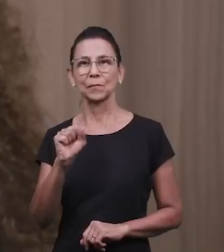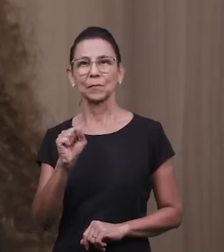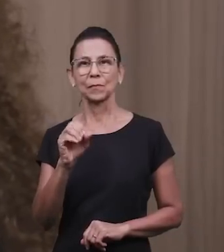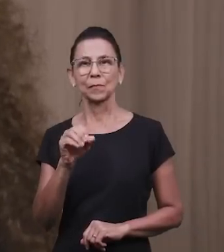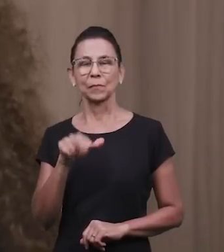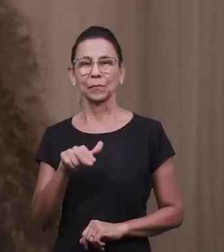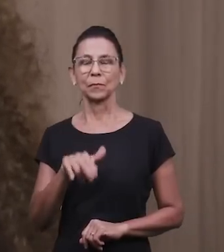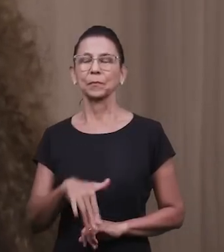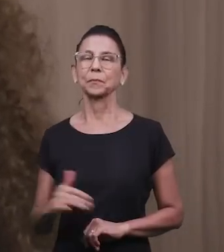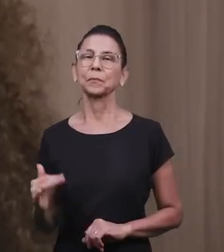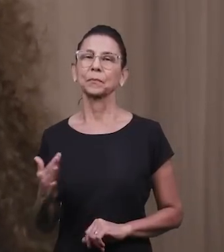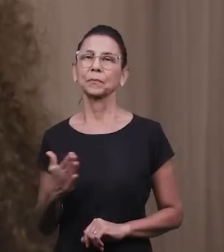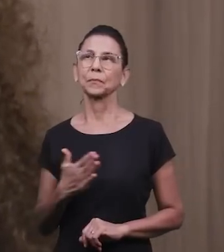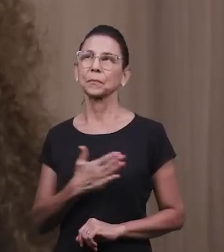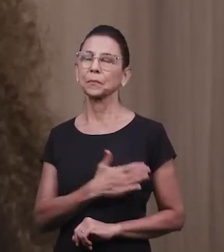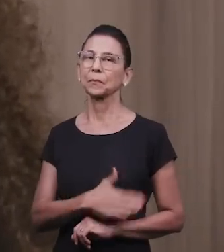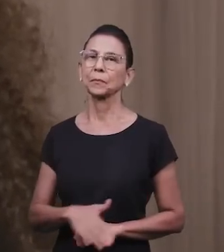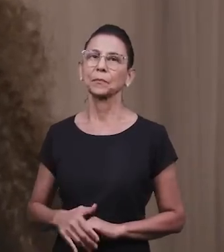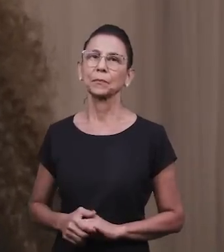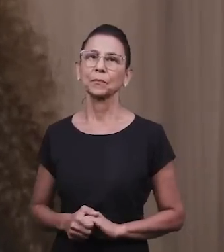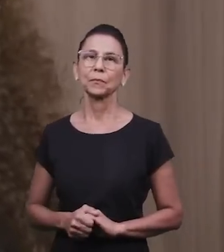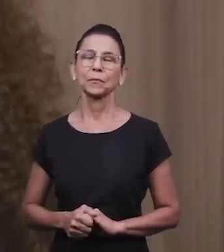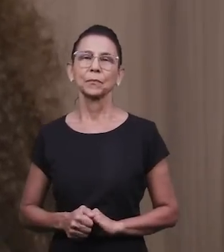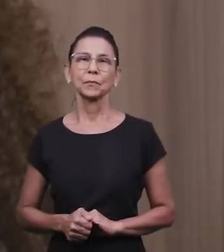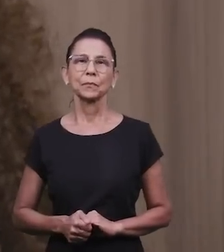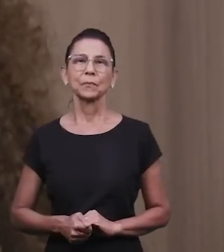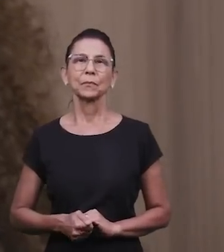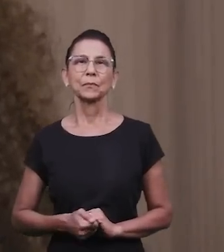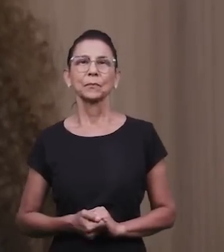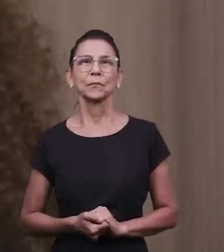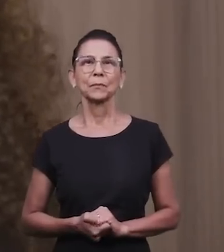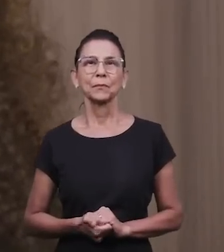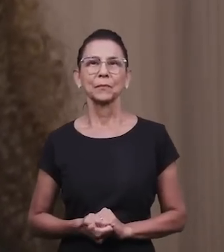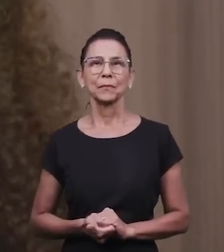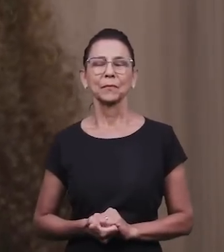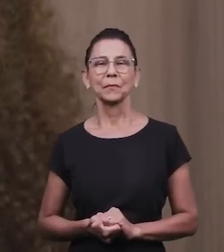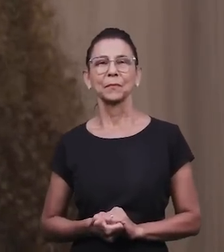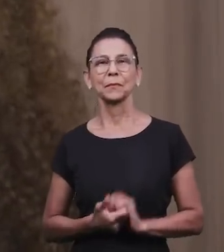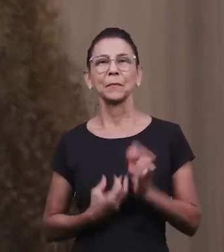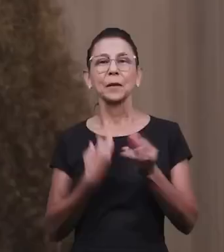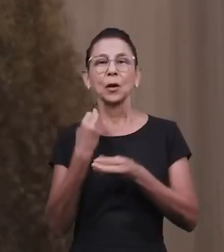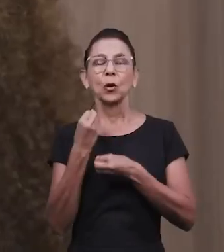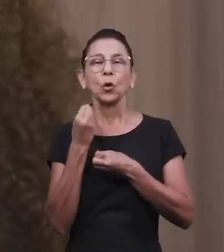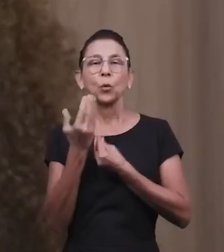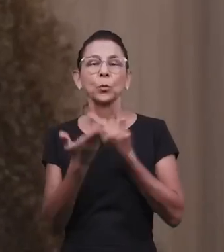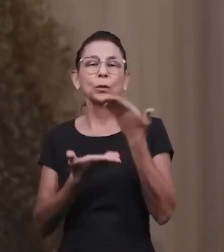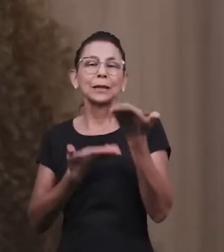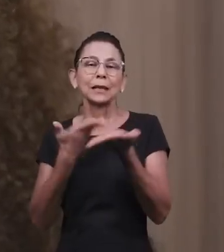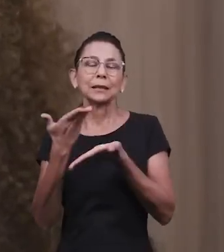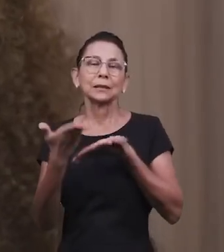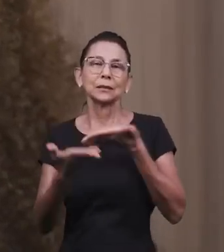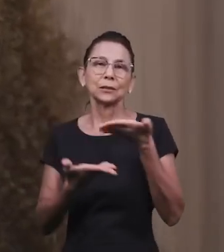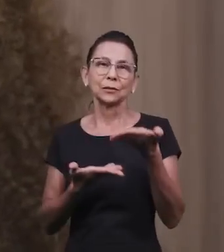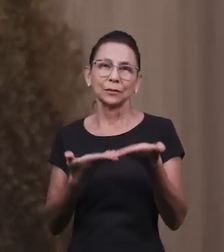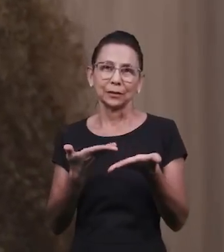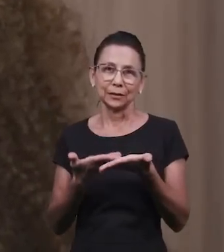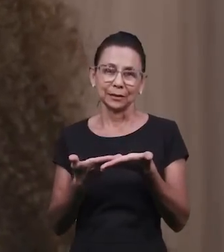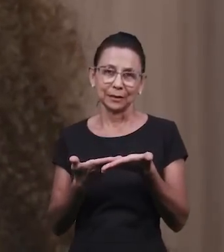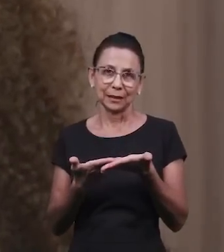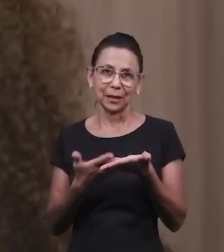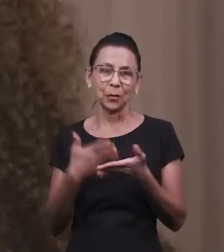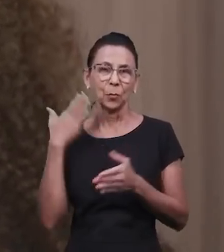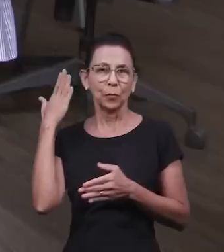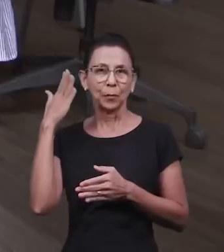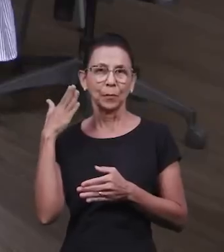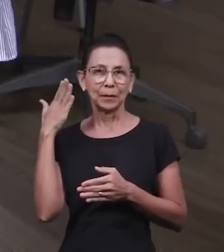eu posso continuar a fornecer assistência após o envio de um link de um culto de forma agradável e não